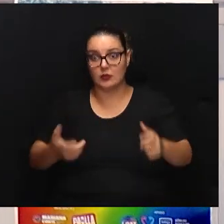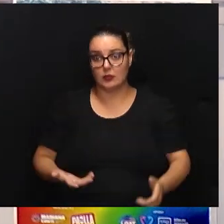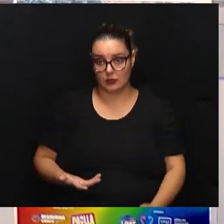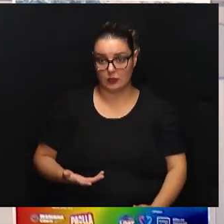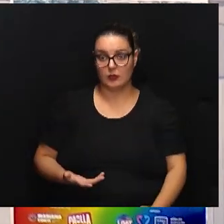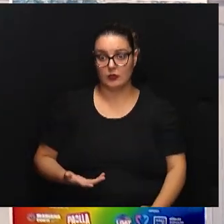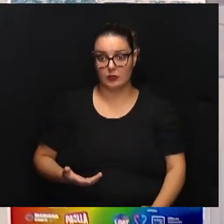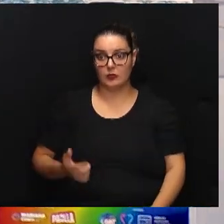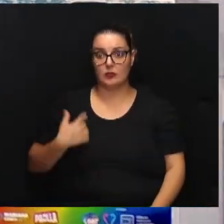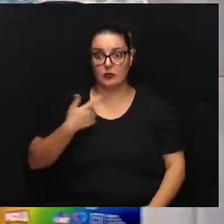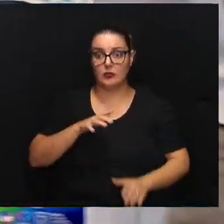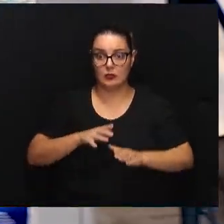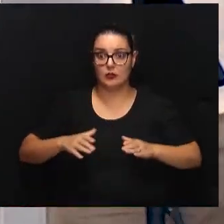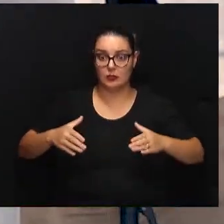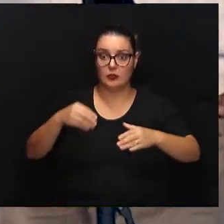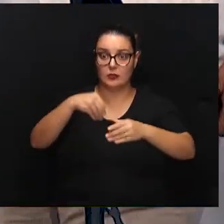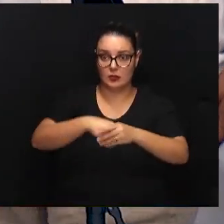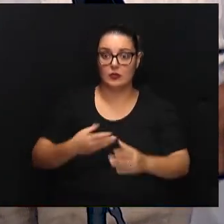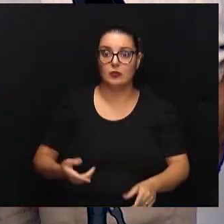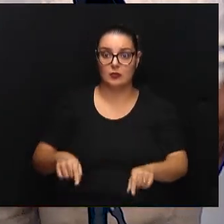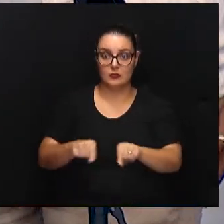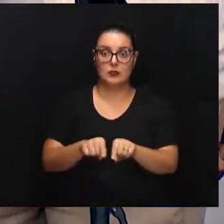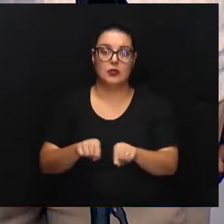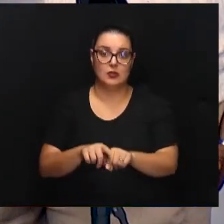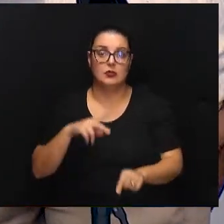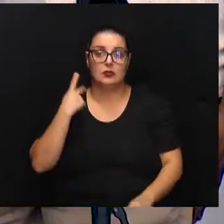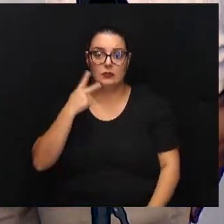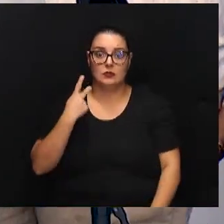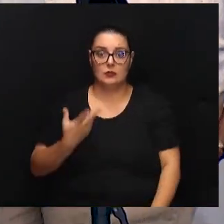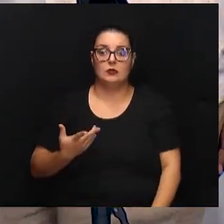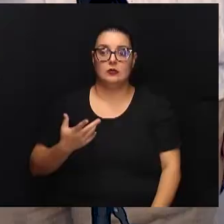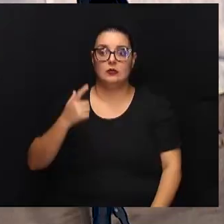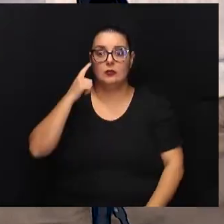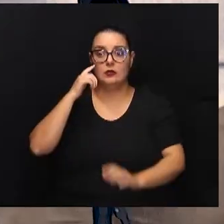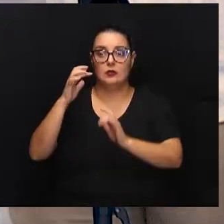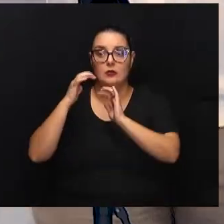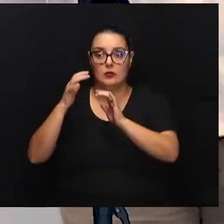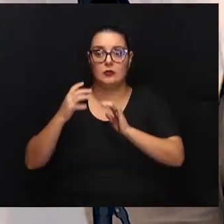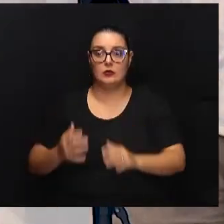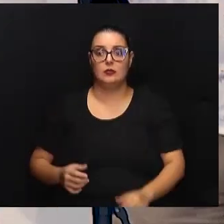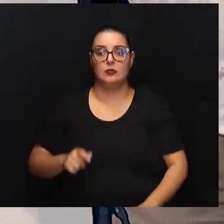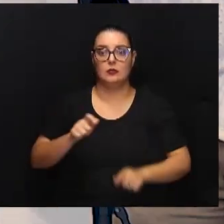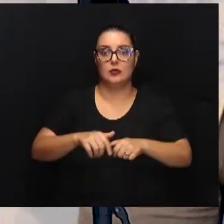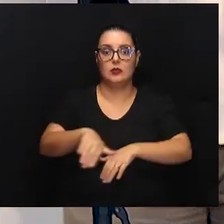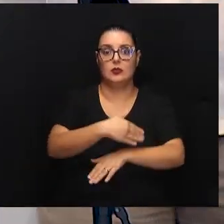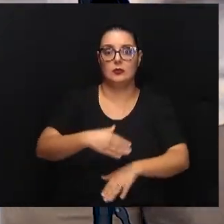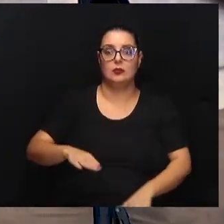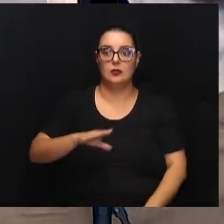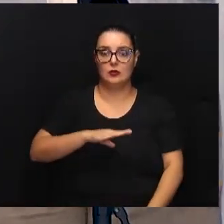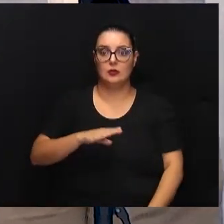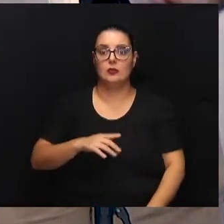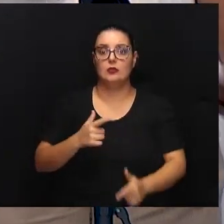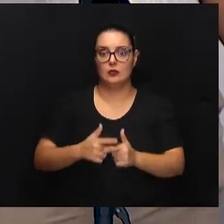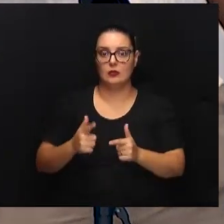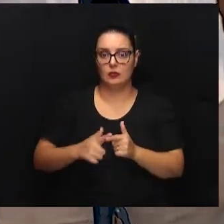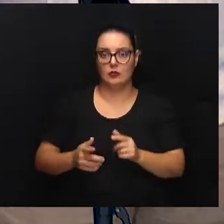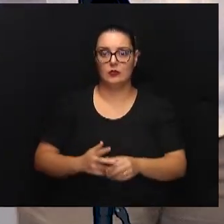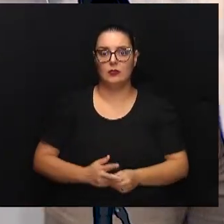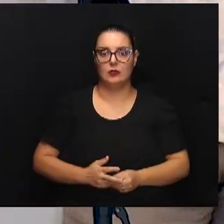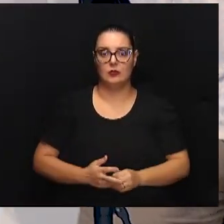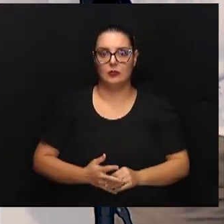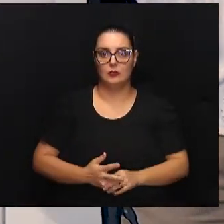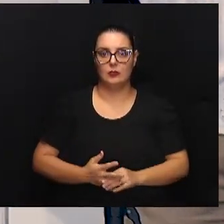também a política que pense pessoas em situação de rua no município é problemática. Eu vou pedir para você segurar um pouquinho.